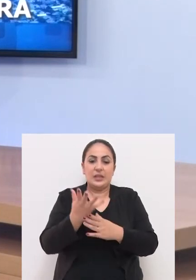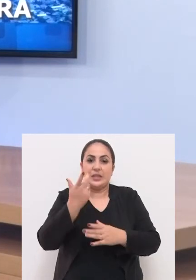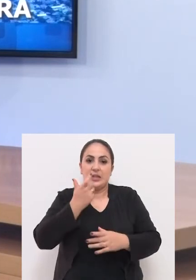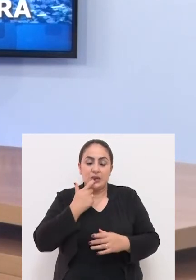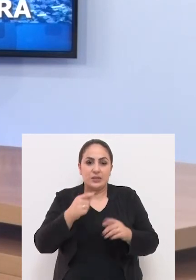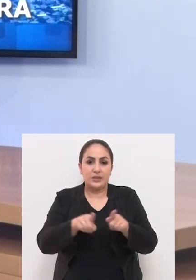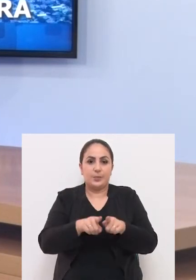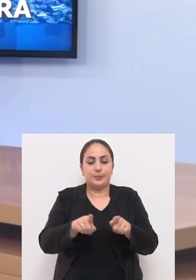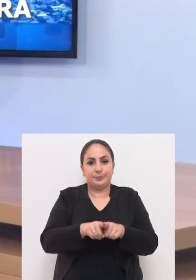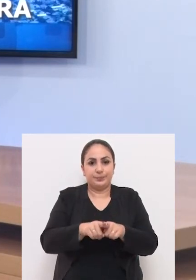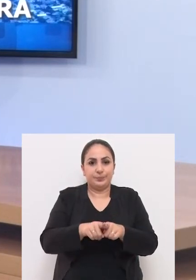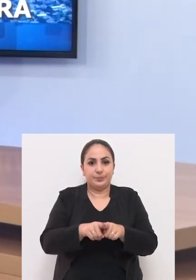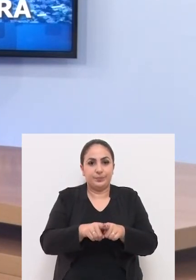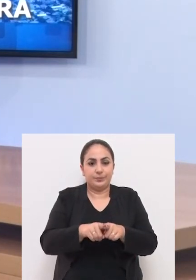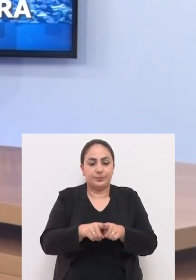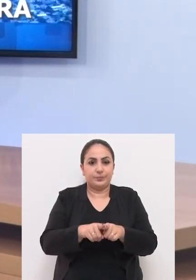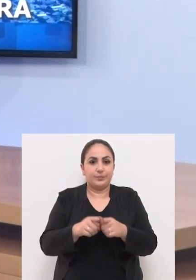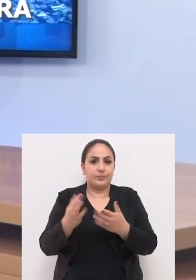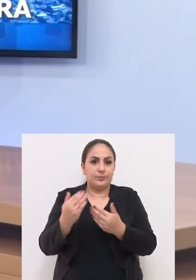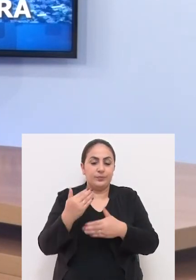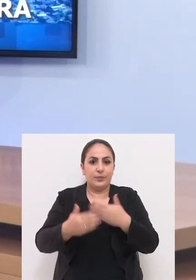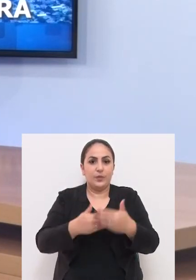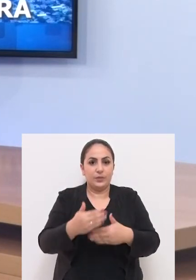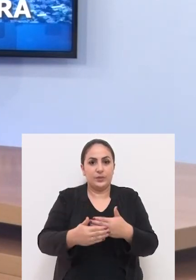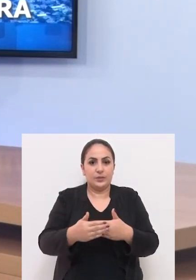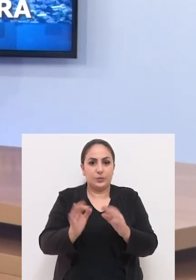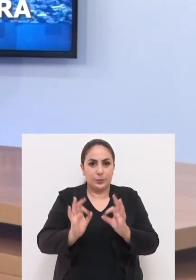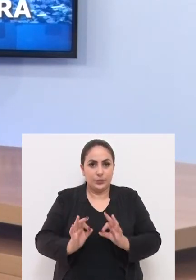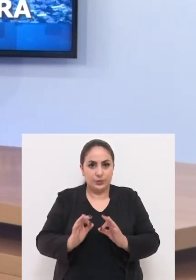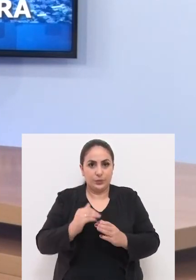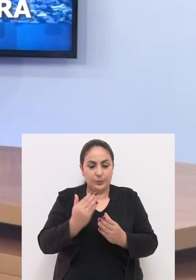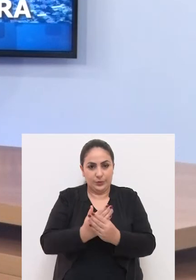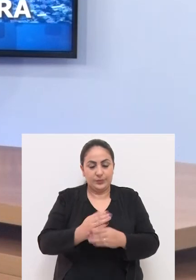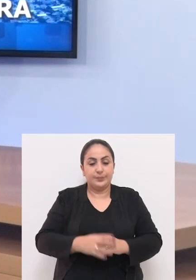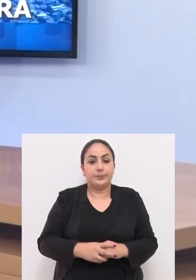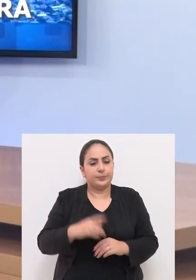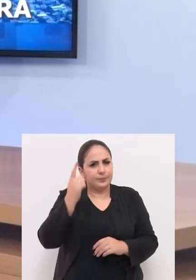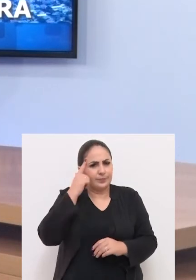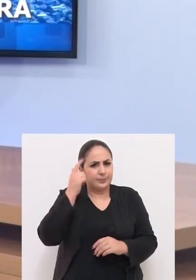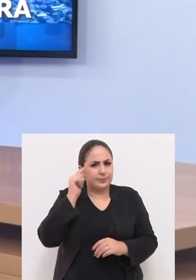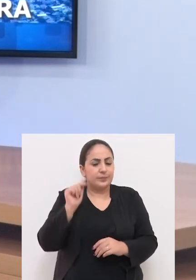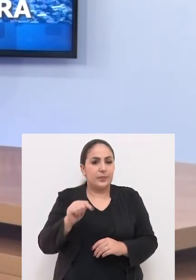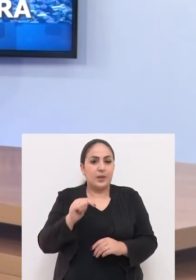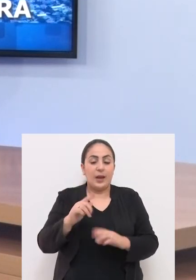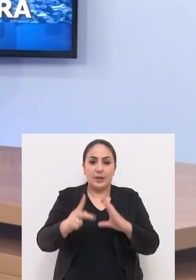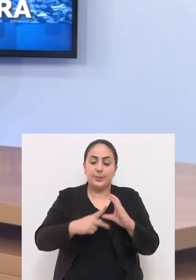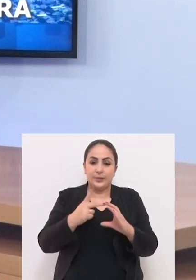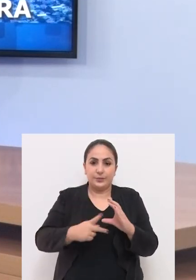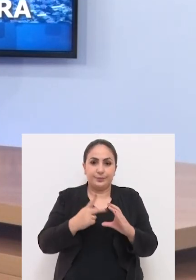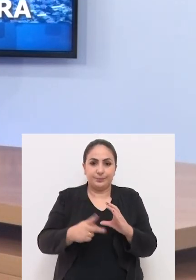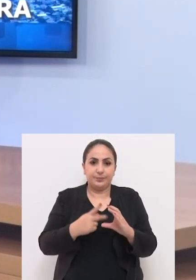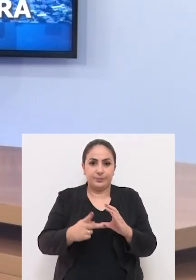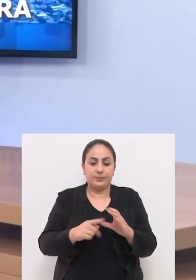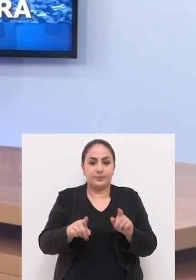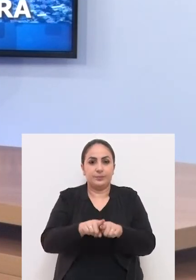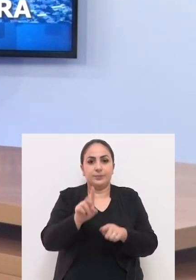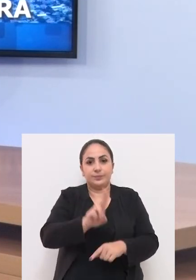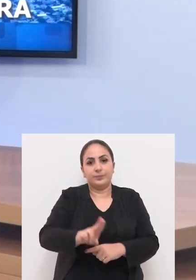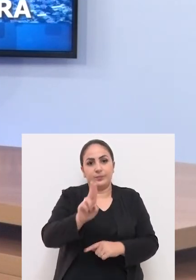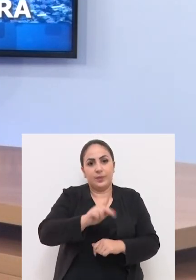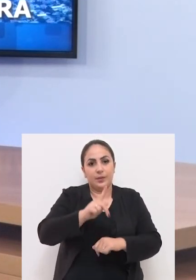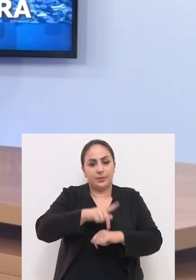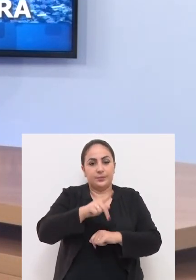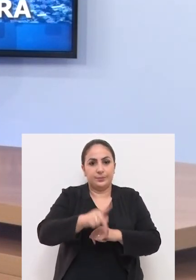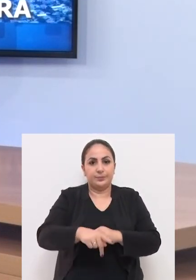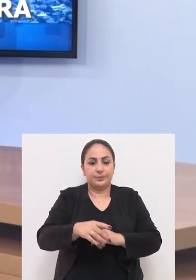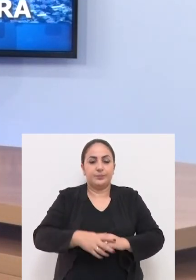que geram em crianças e adolescentes envolvidas no processo. Pensando nisso, a Câmara de Vereadores e